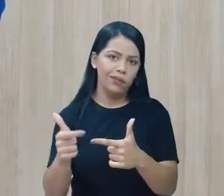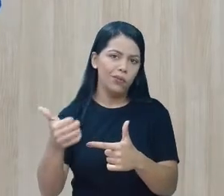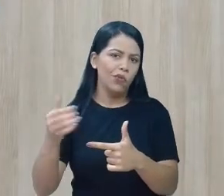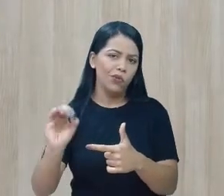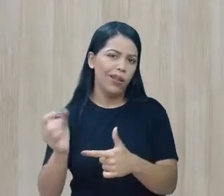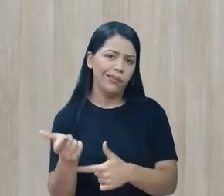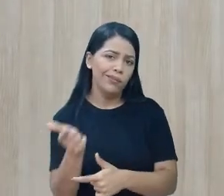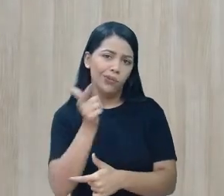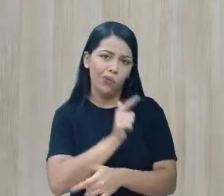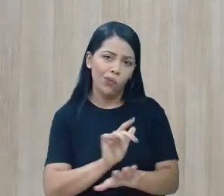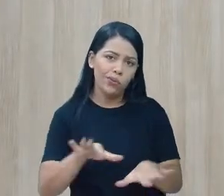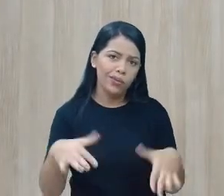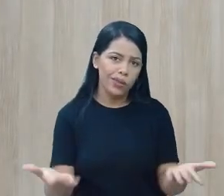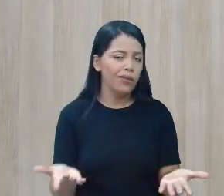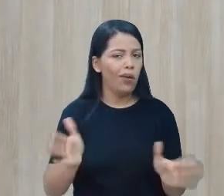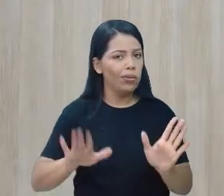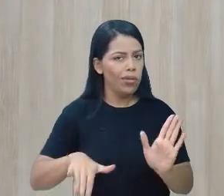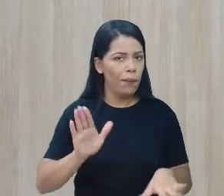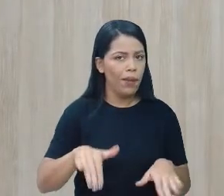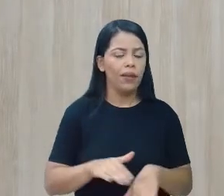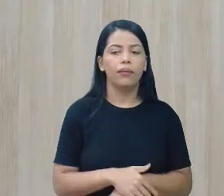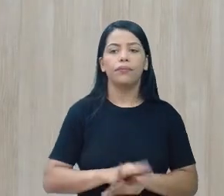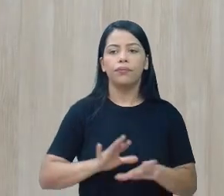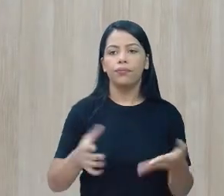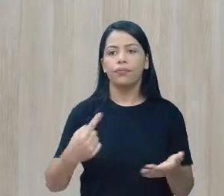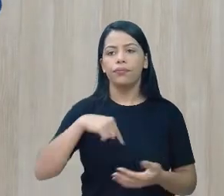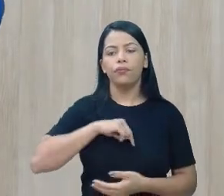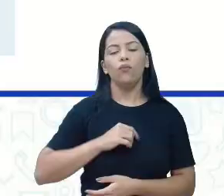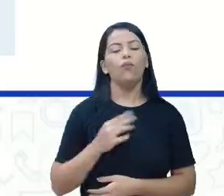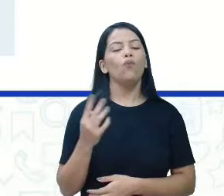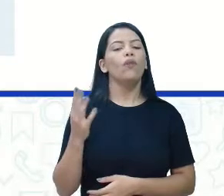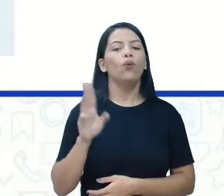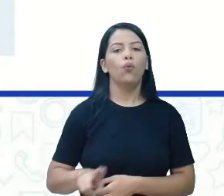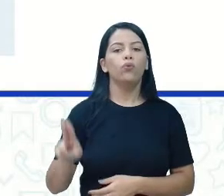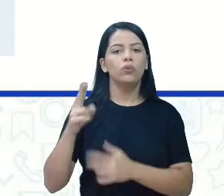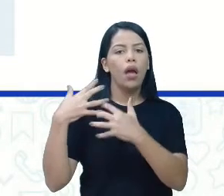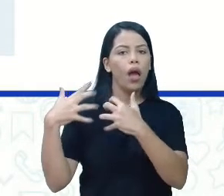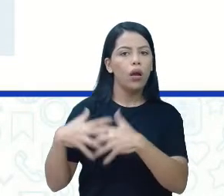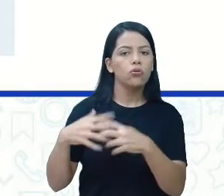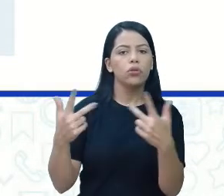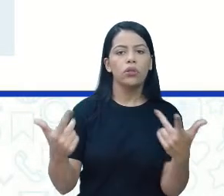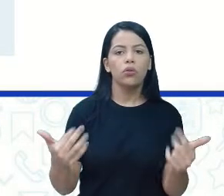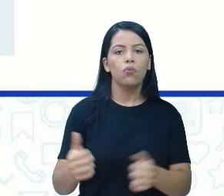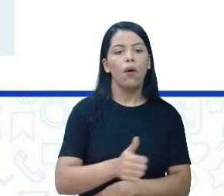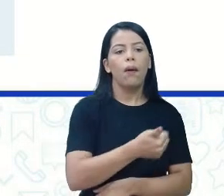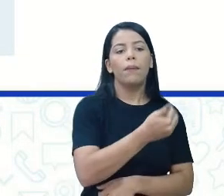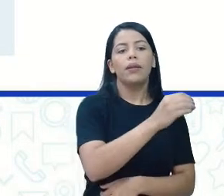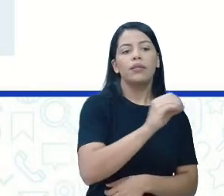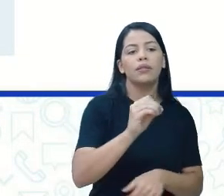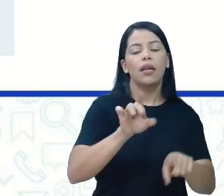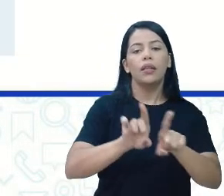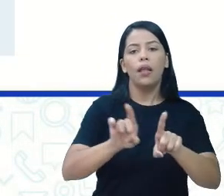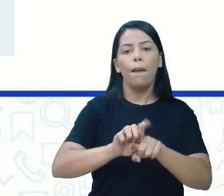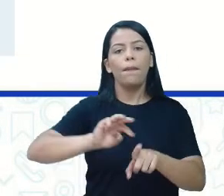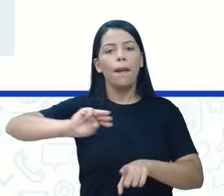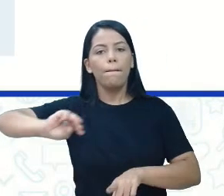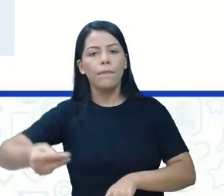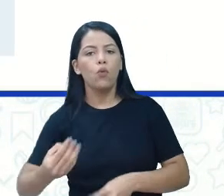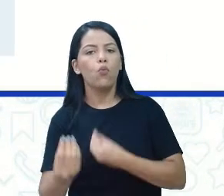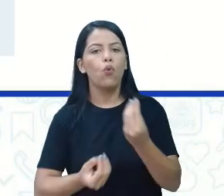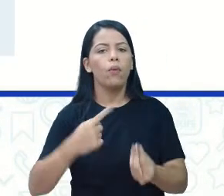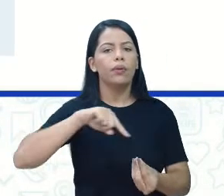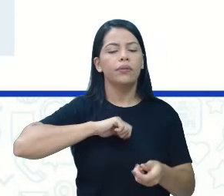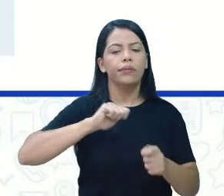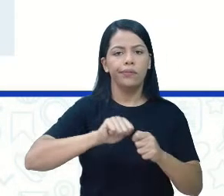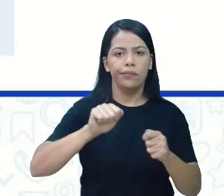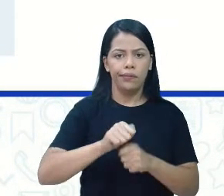E a gente vai utilizar o mesmo raciocínio para o 100 e para o 1000. como que a gente utilizou em relação ao 10? A gente utilizou